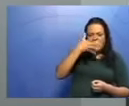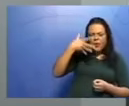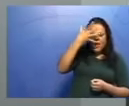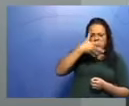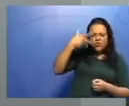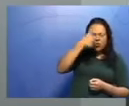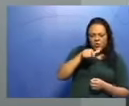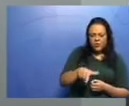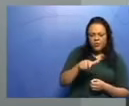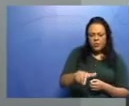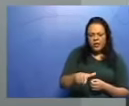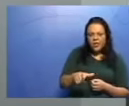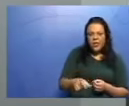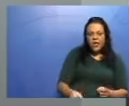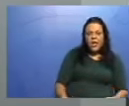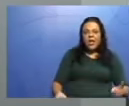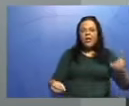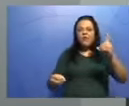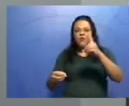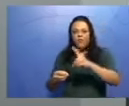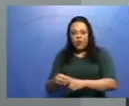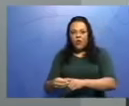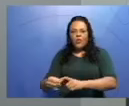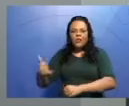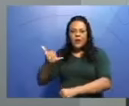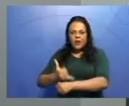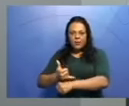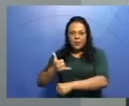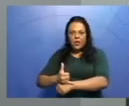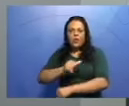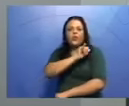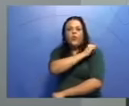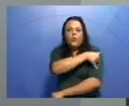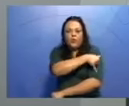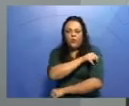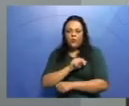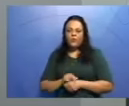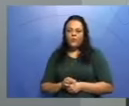volta para a capital. Na capital, ele